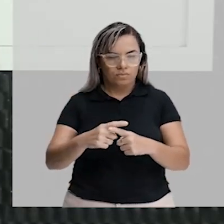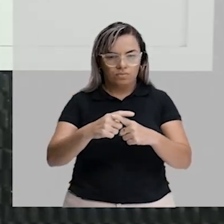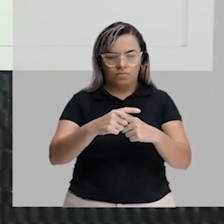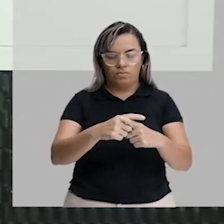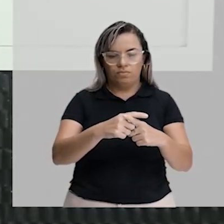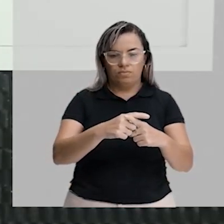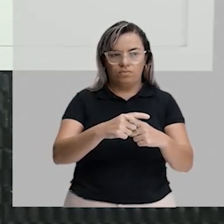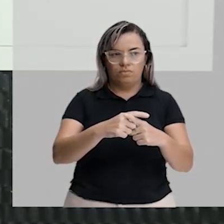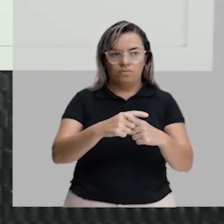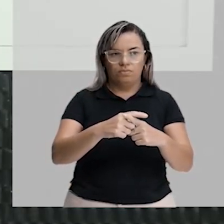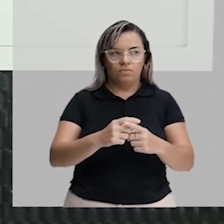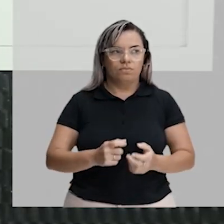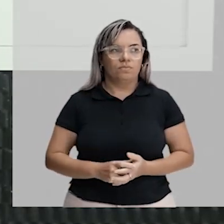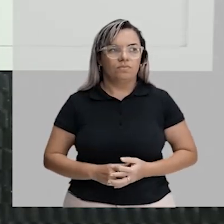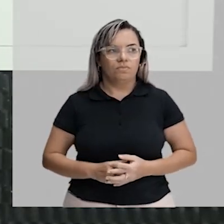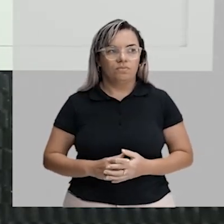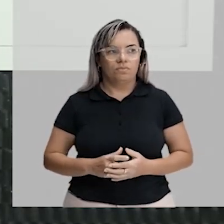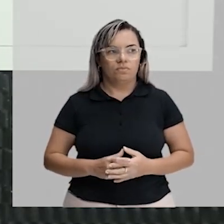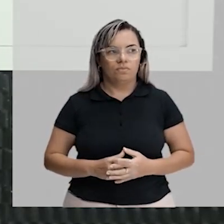Para obtermos